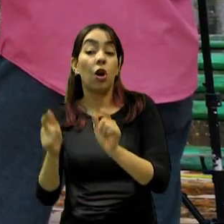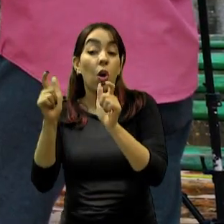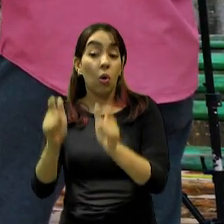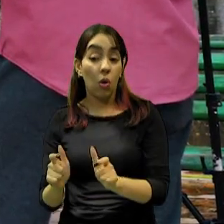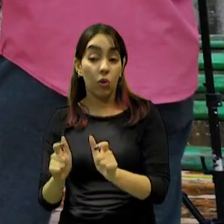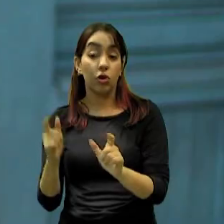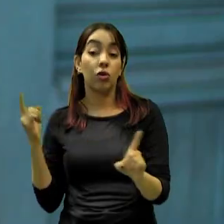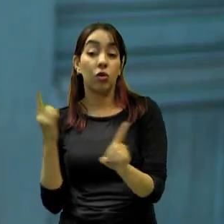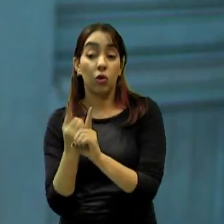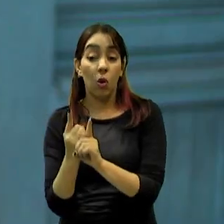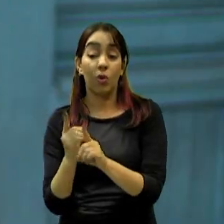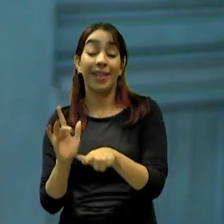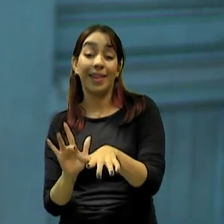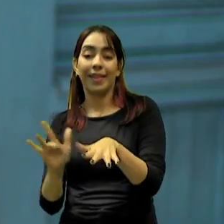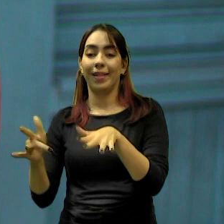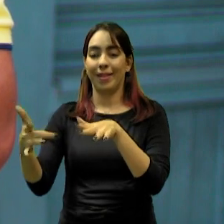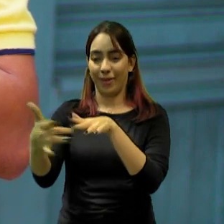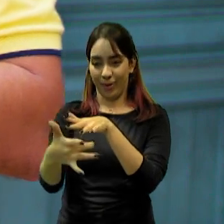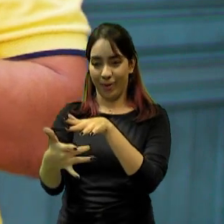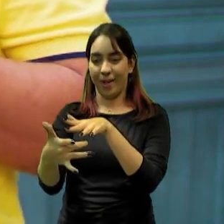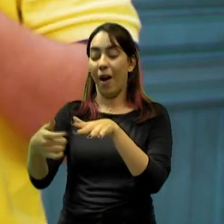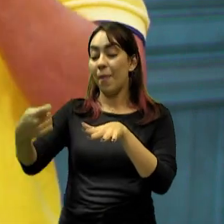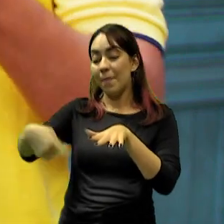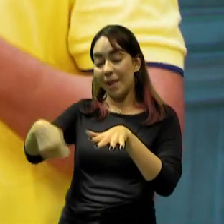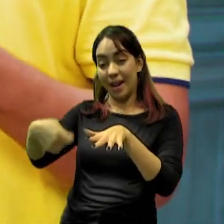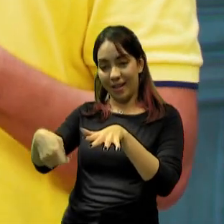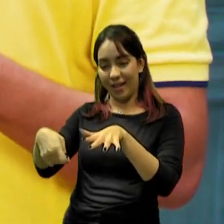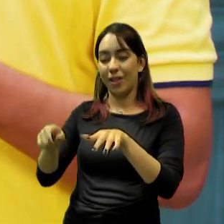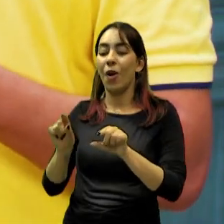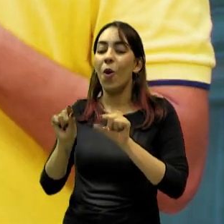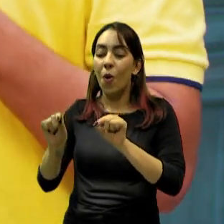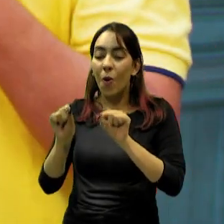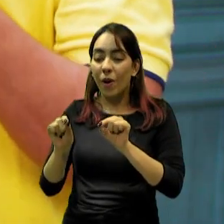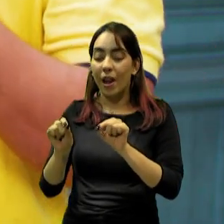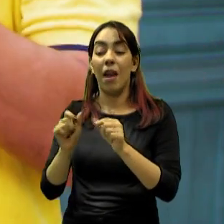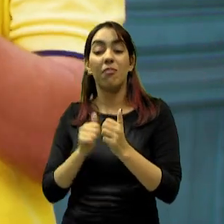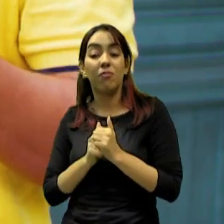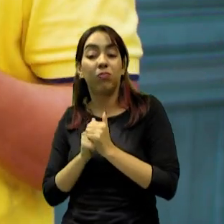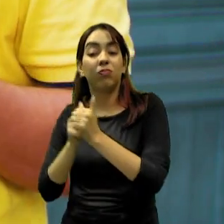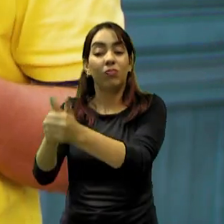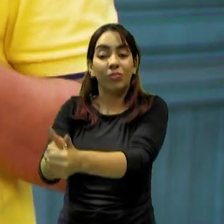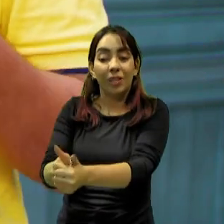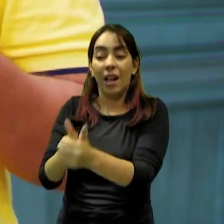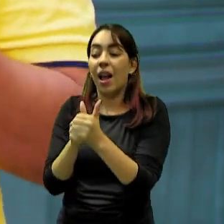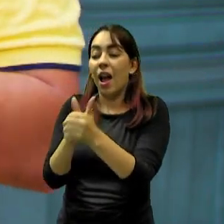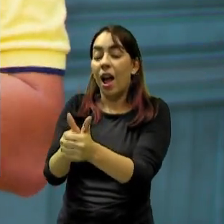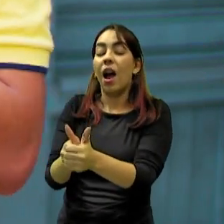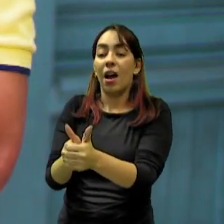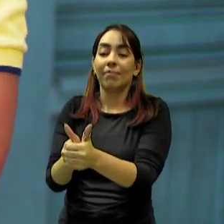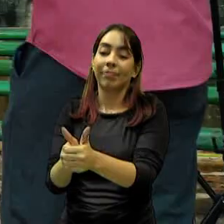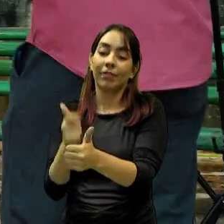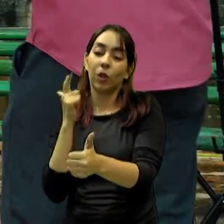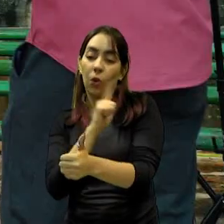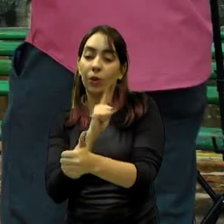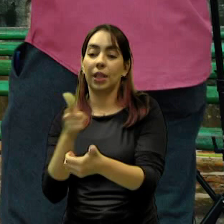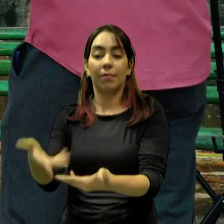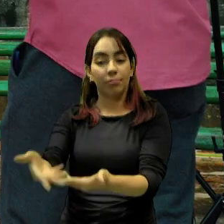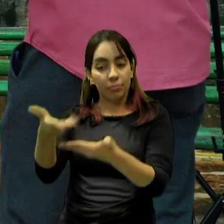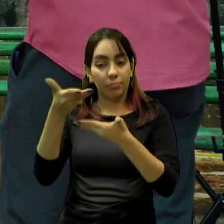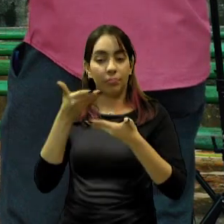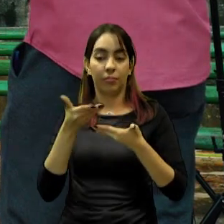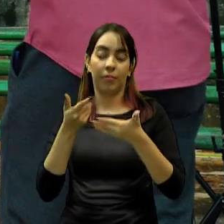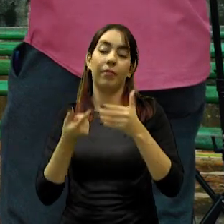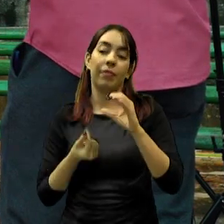social é o que domina. Então se você não seguir o mercado, seguir a tendência de rede social, você não consegue atrair o mercado